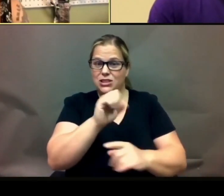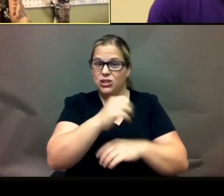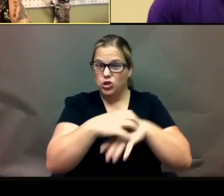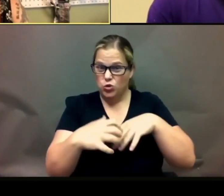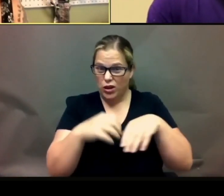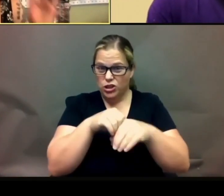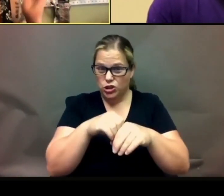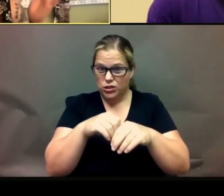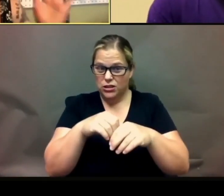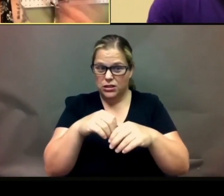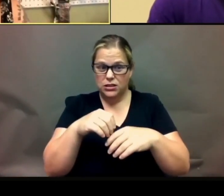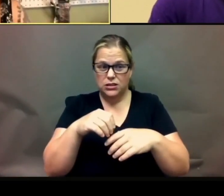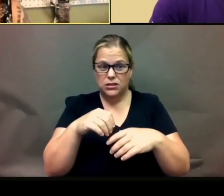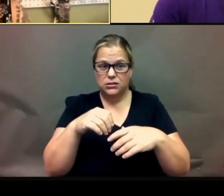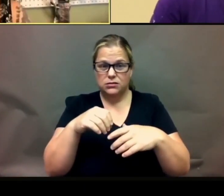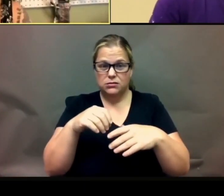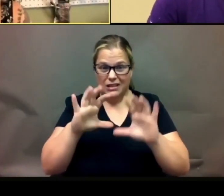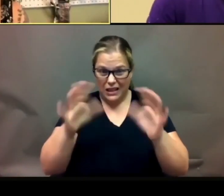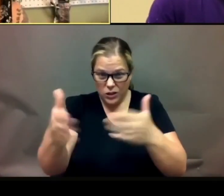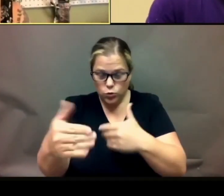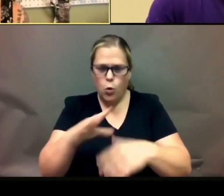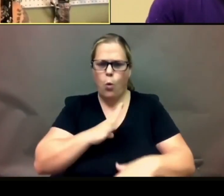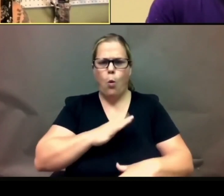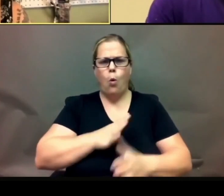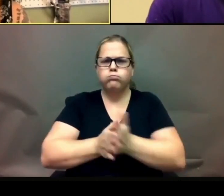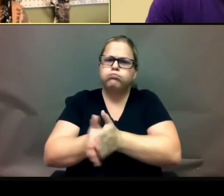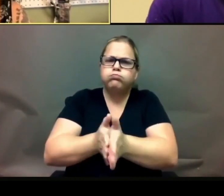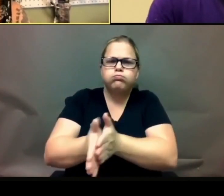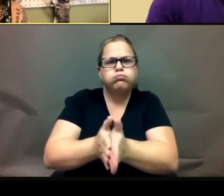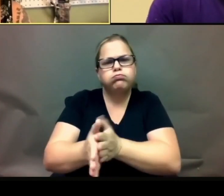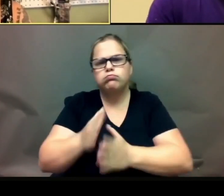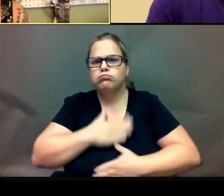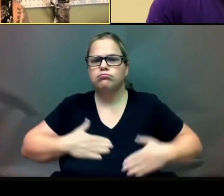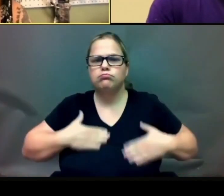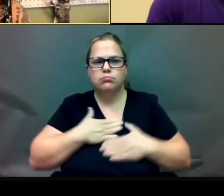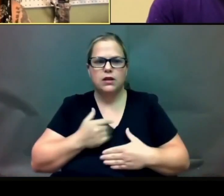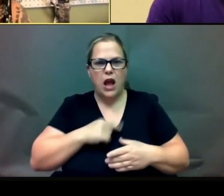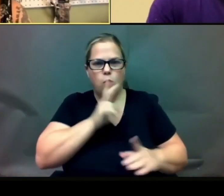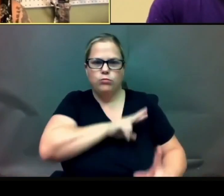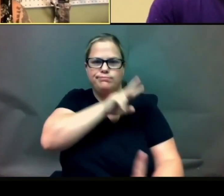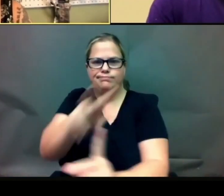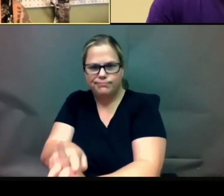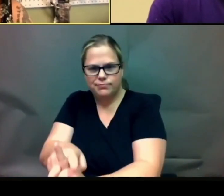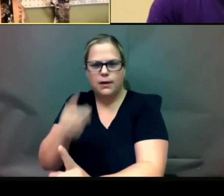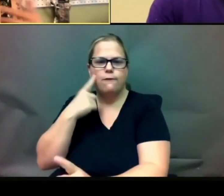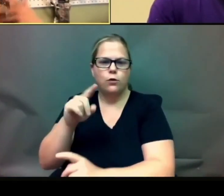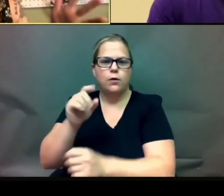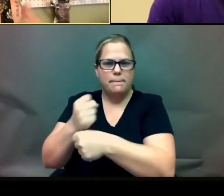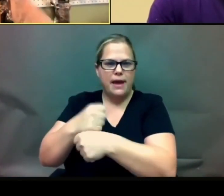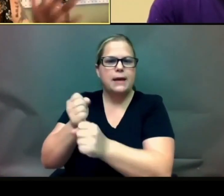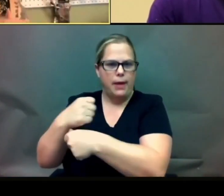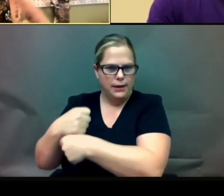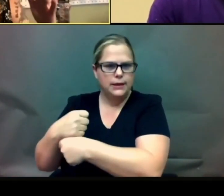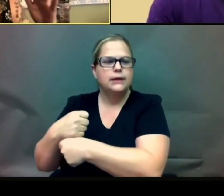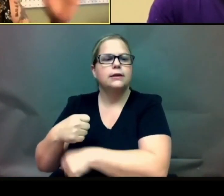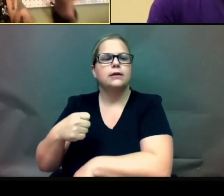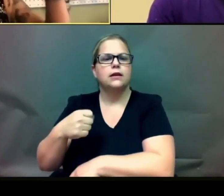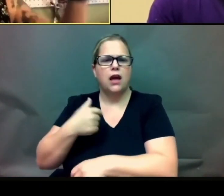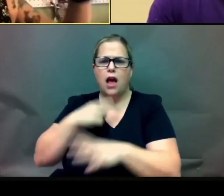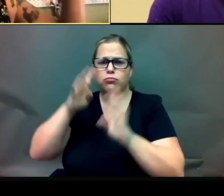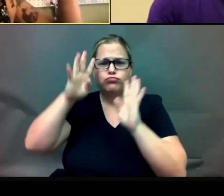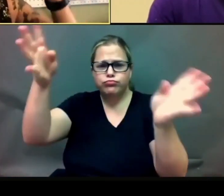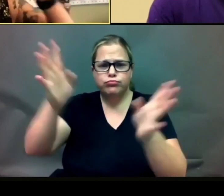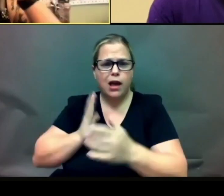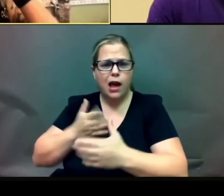Também mexo muito com bibliotecagem e essa é uma das minhas grandes paixões e o meu novo papel aqui